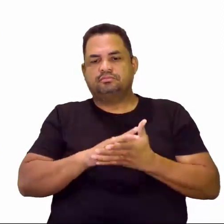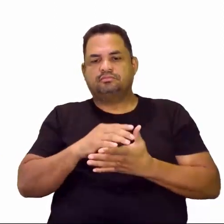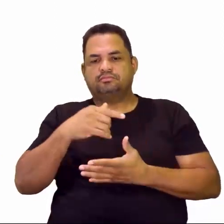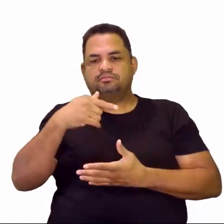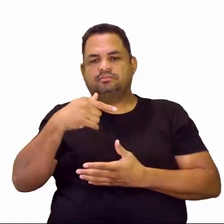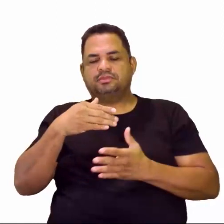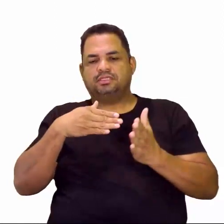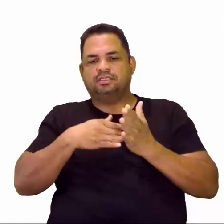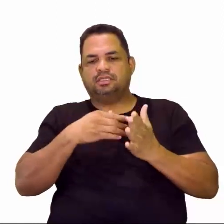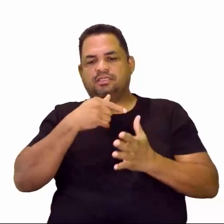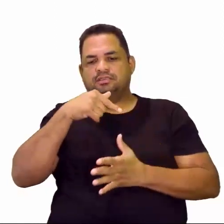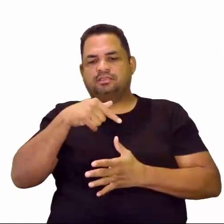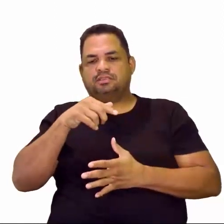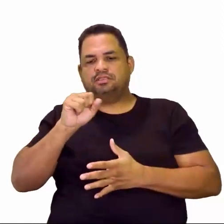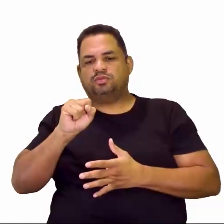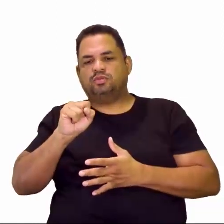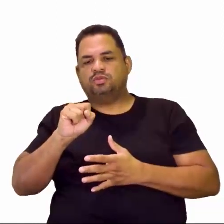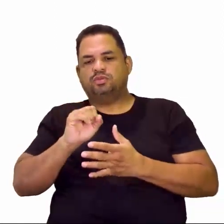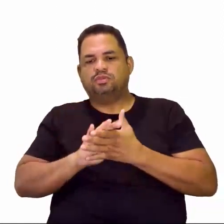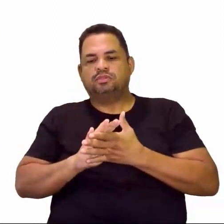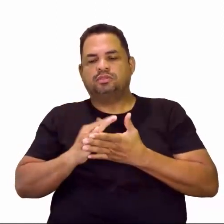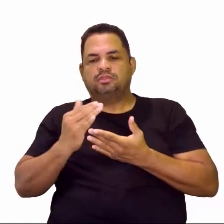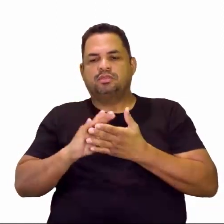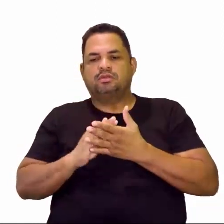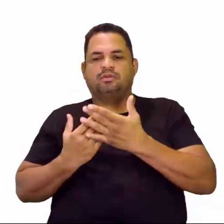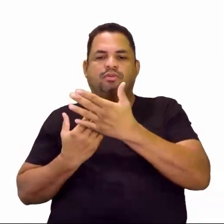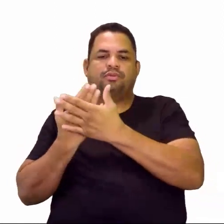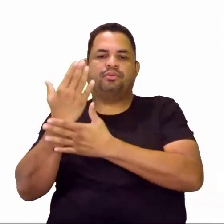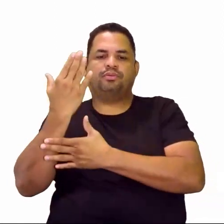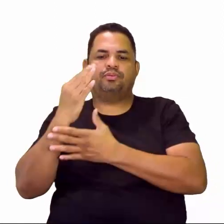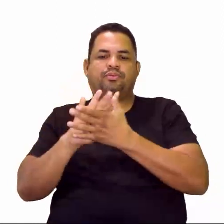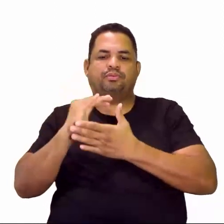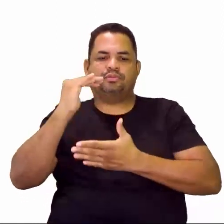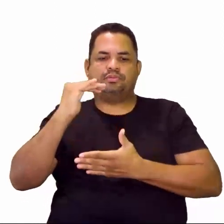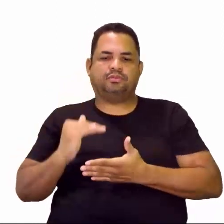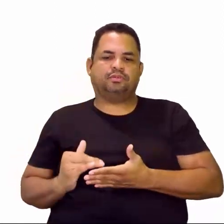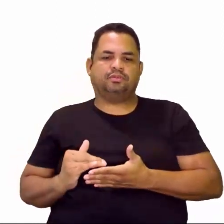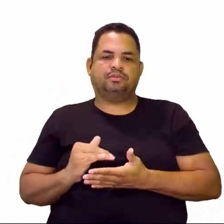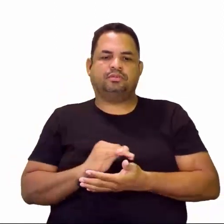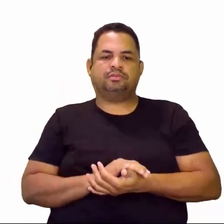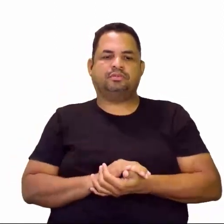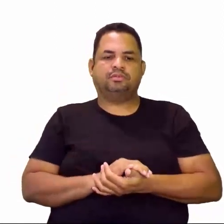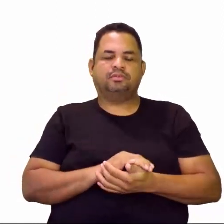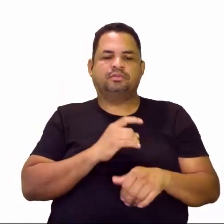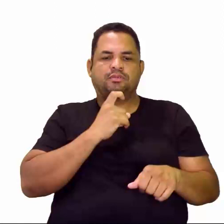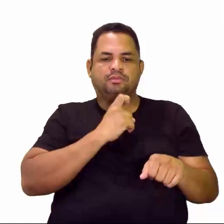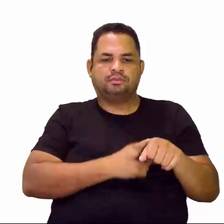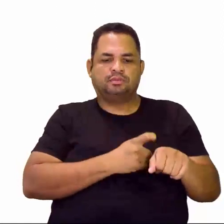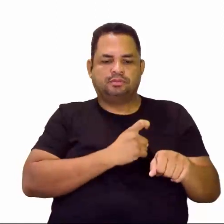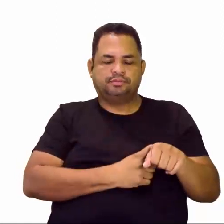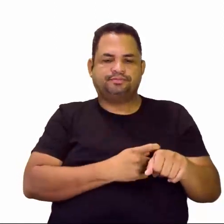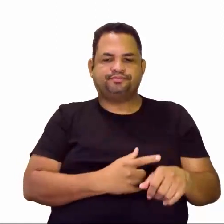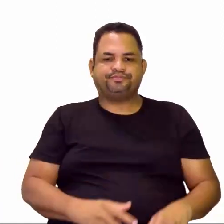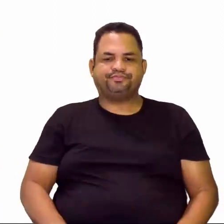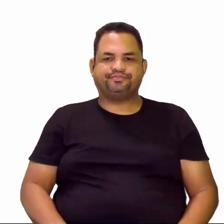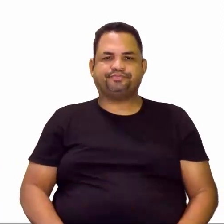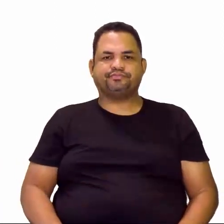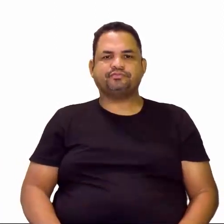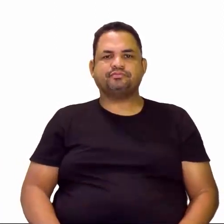líquido, superior a 78 gasoso, inferior a 114 está no estado